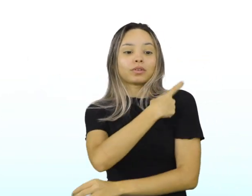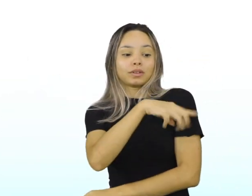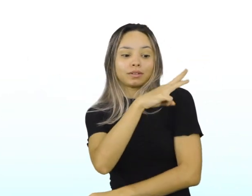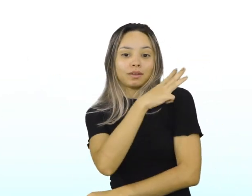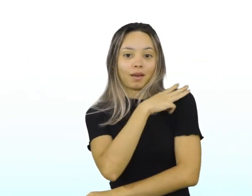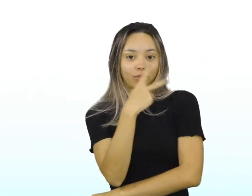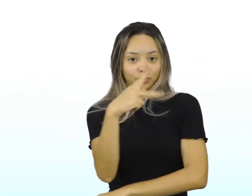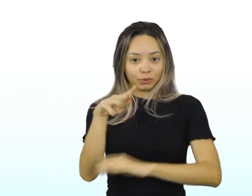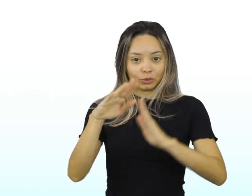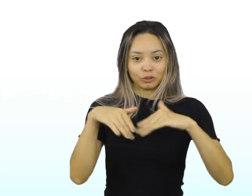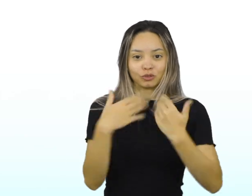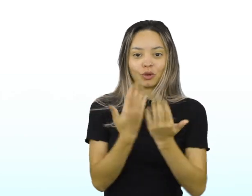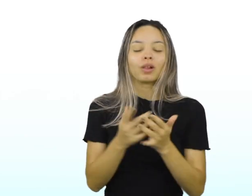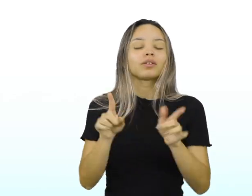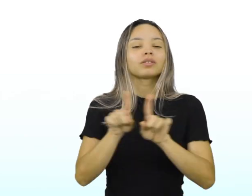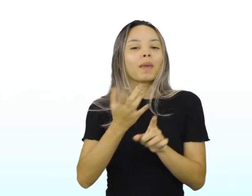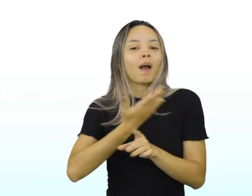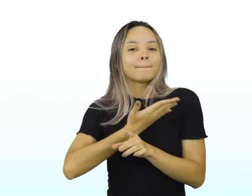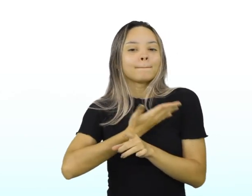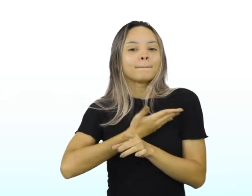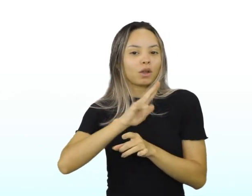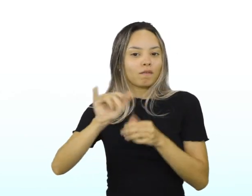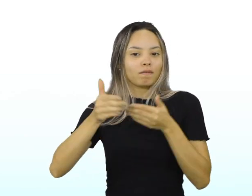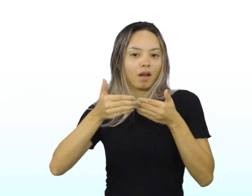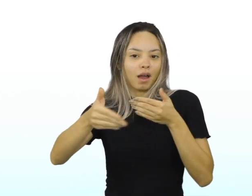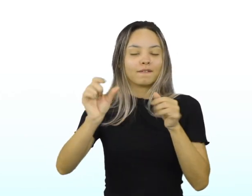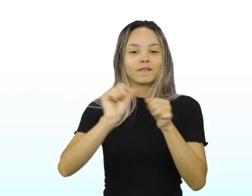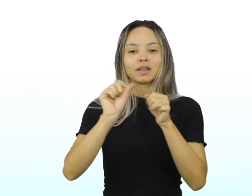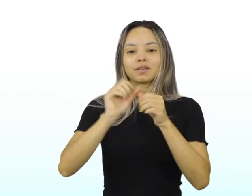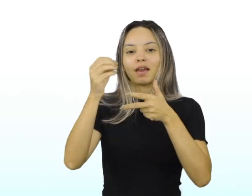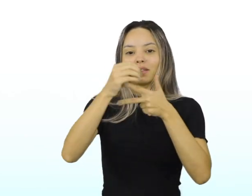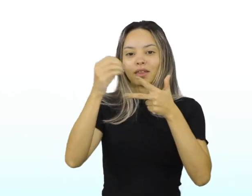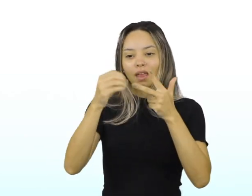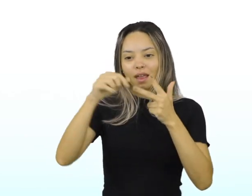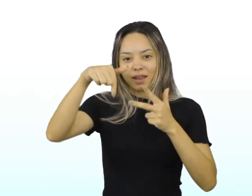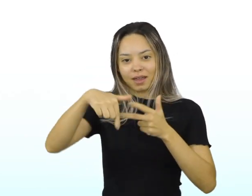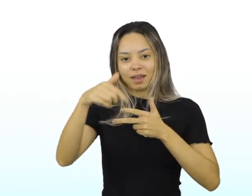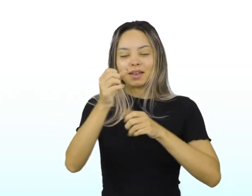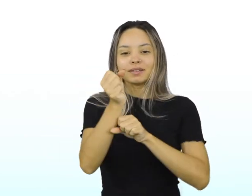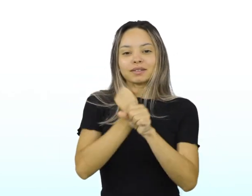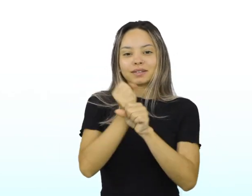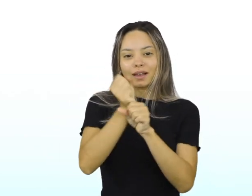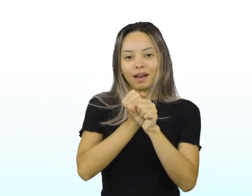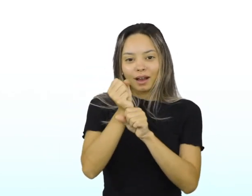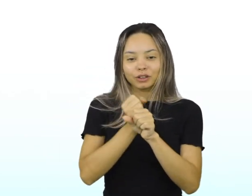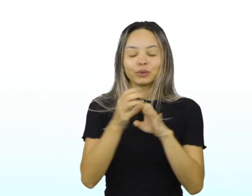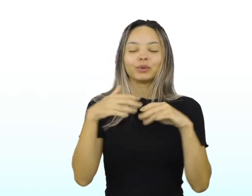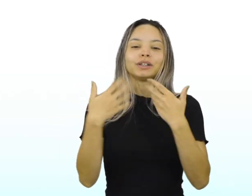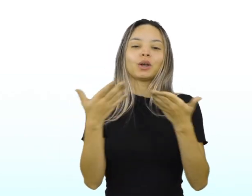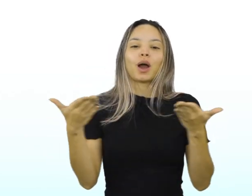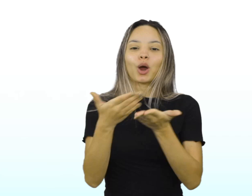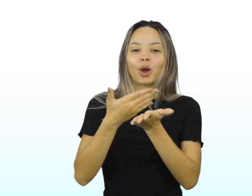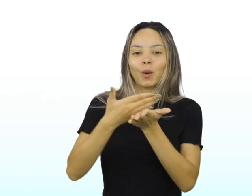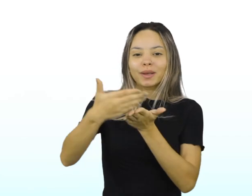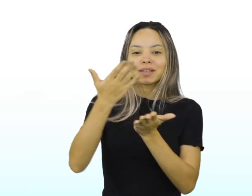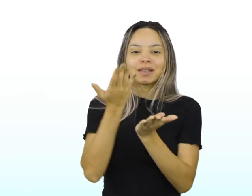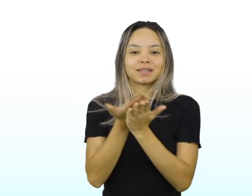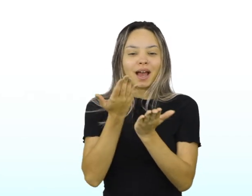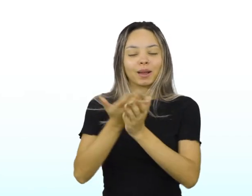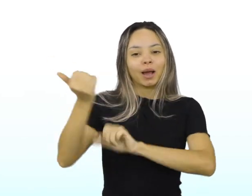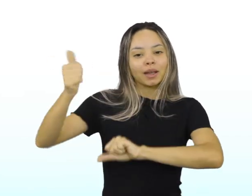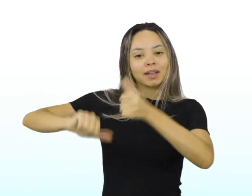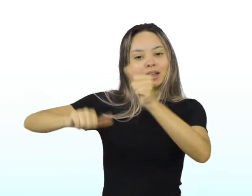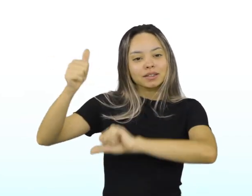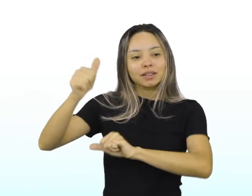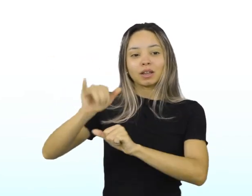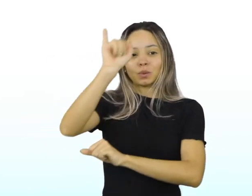amigos que vão fazer Enem esse ano, porque é um assunto imperdível. Vamos comigo? Vamos começar essa aula analisando